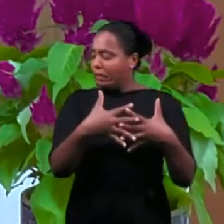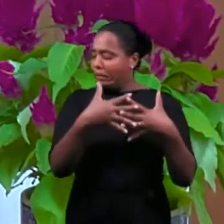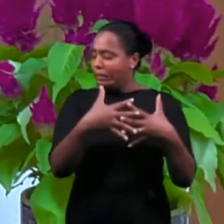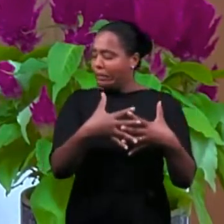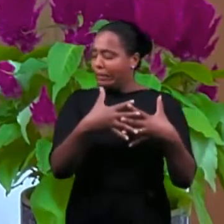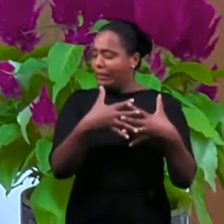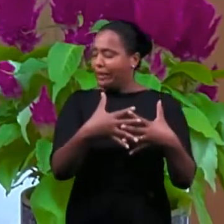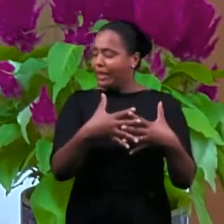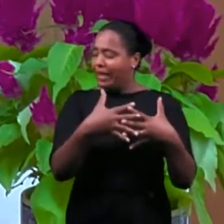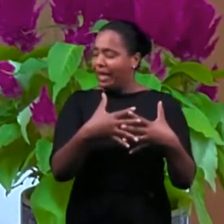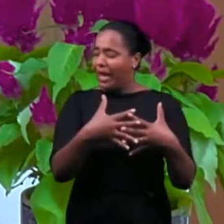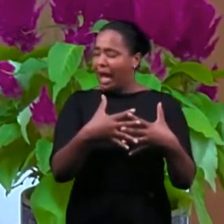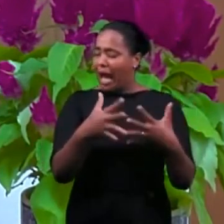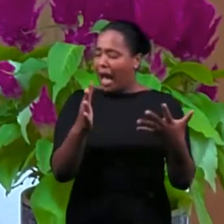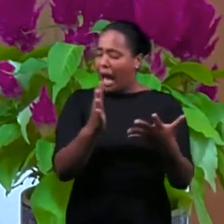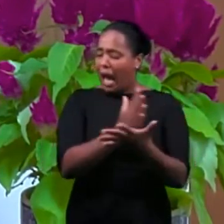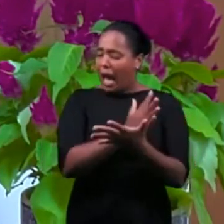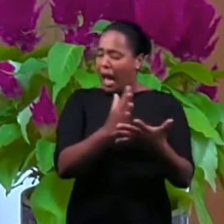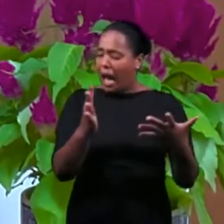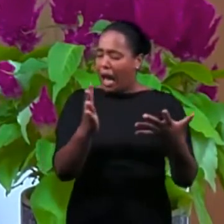Muitos gritam,